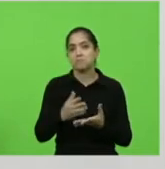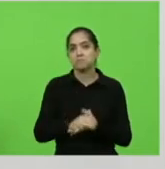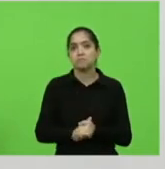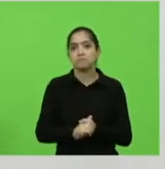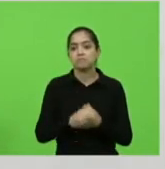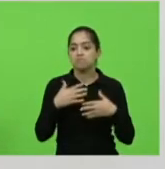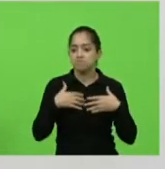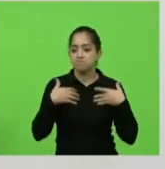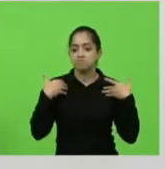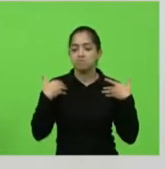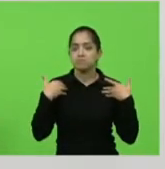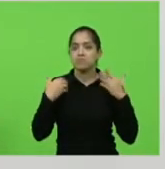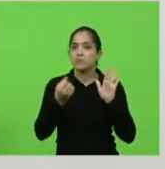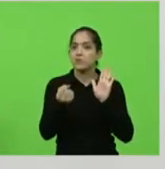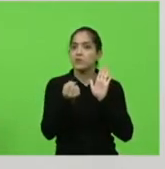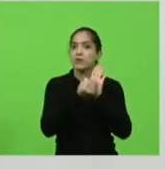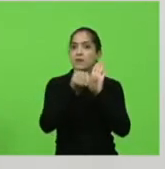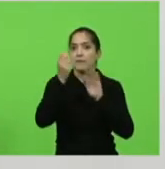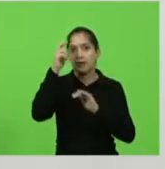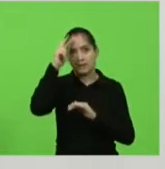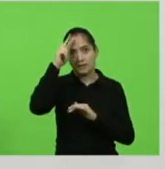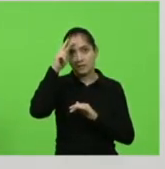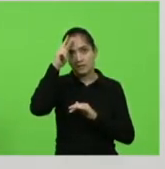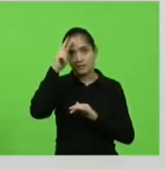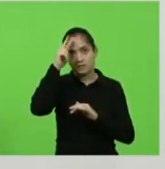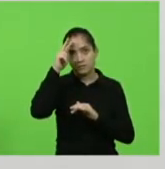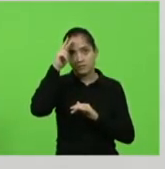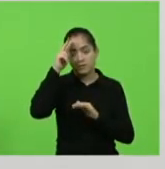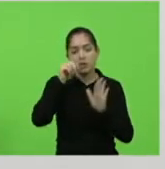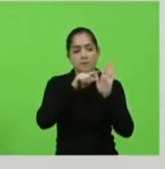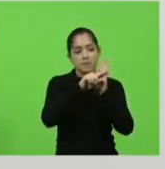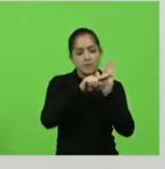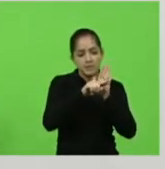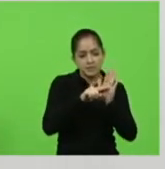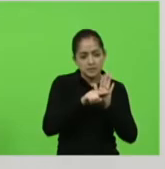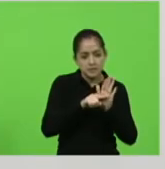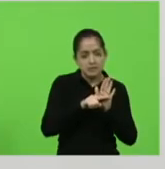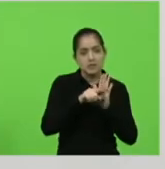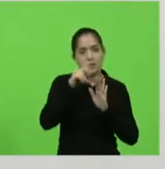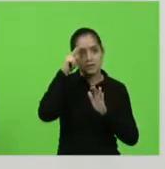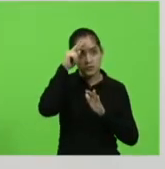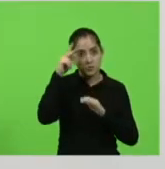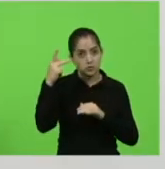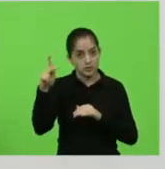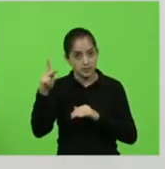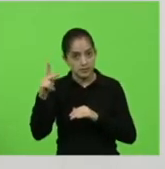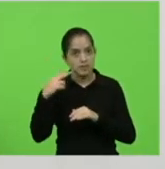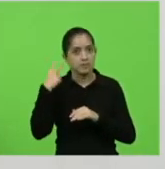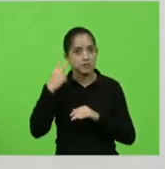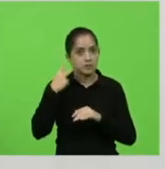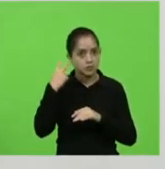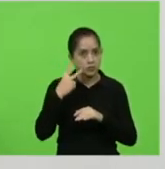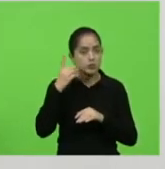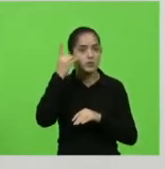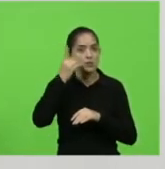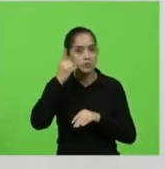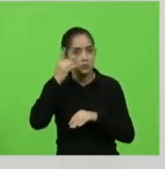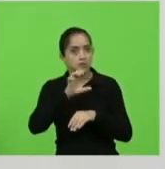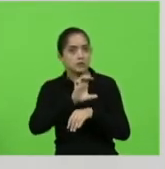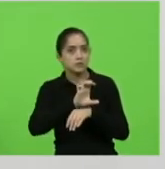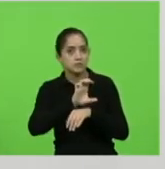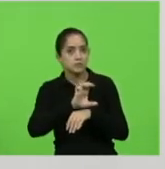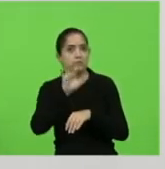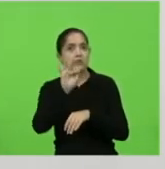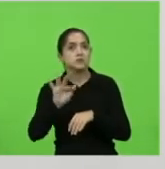vai ficar marcado na minha memória. Pesquisei a história dele, que foi vereador, deputado estadual, deputado